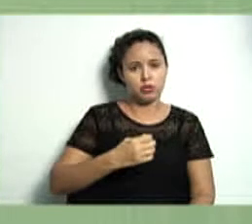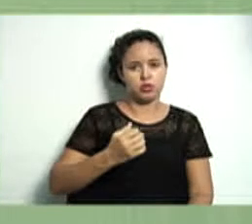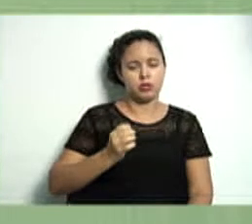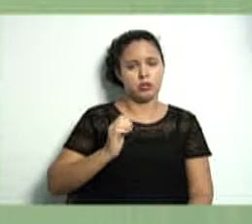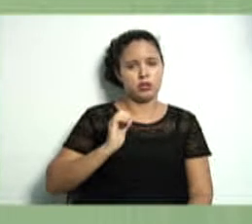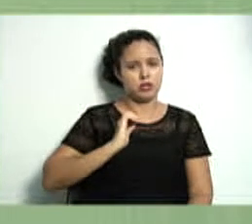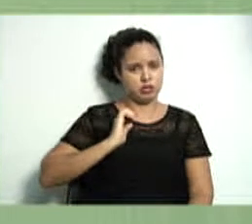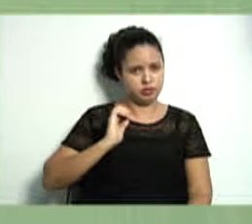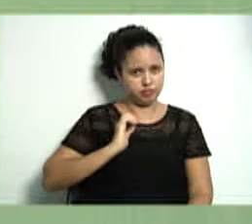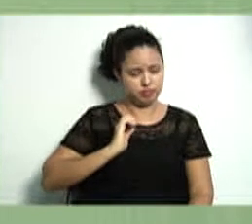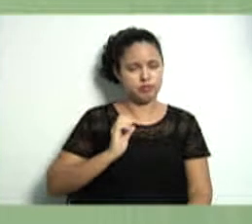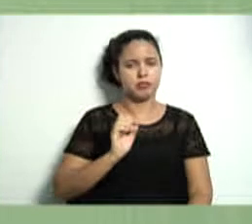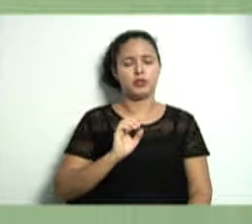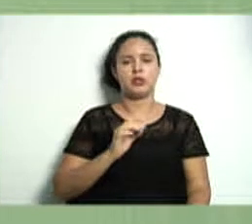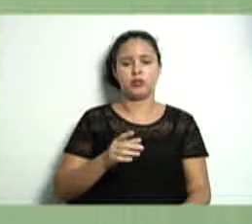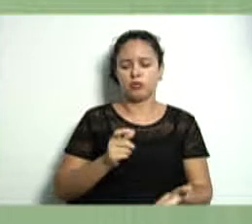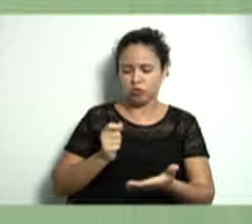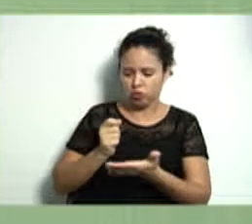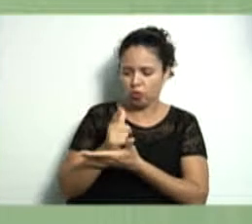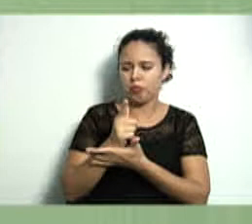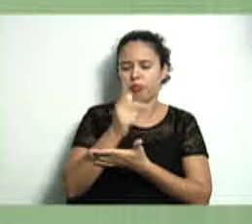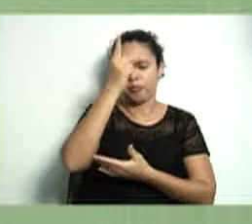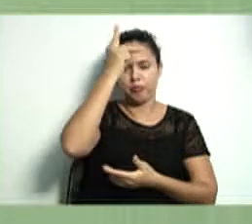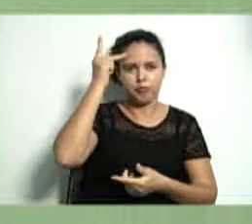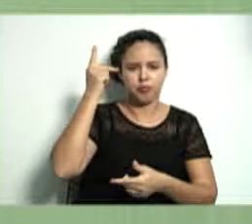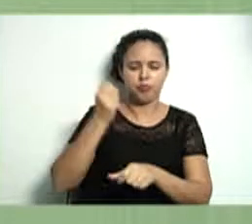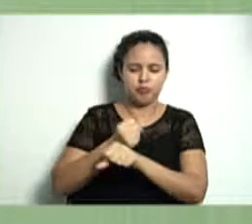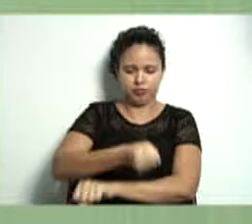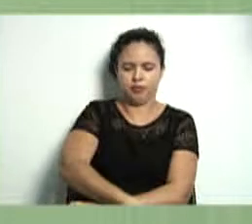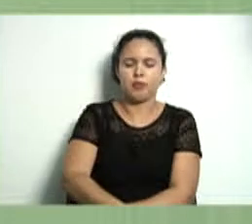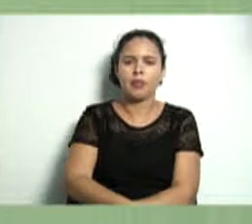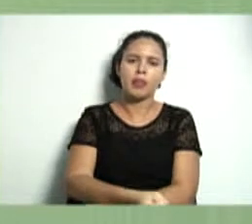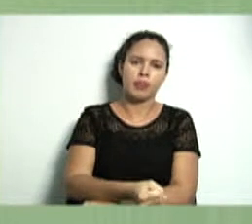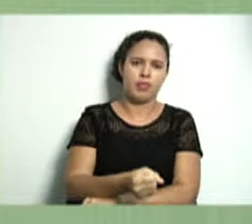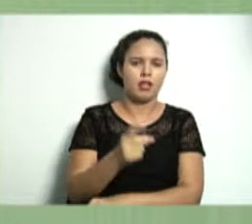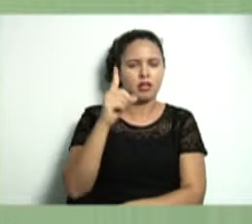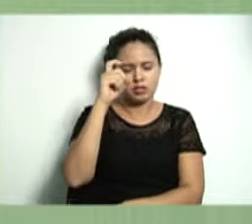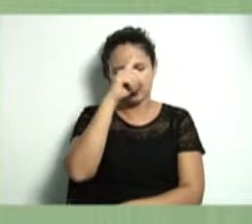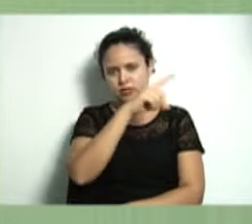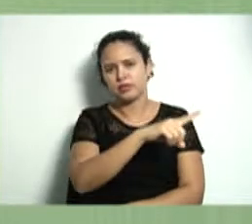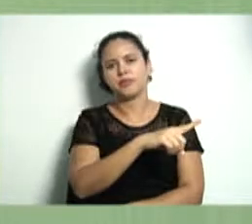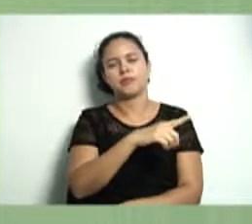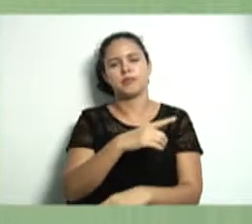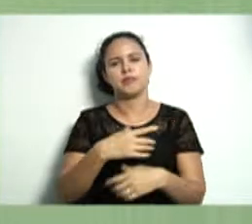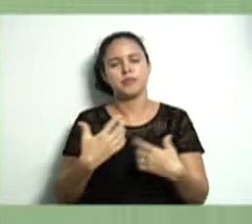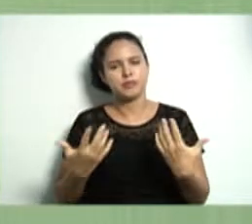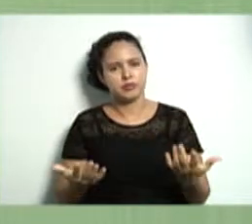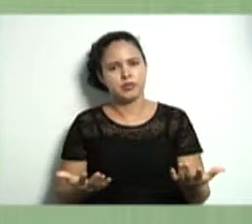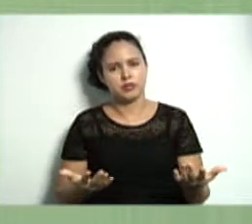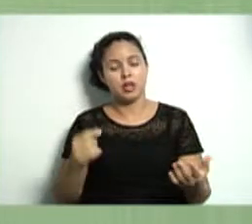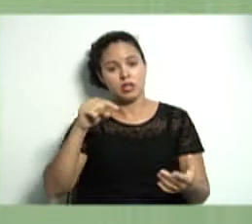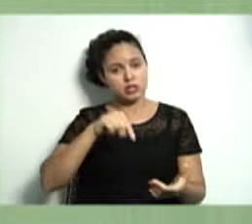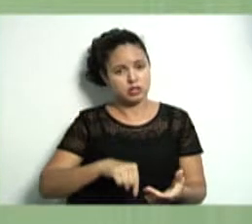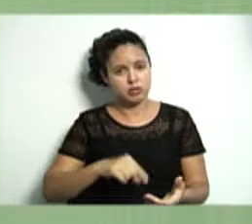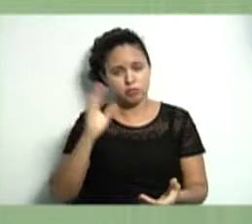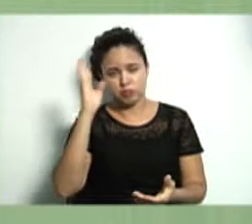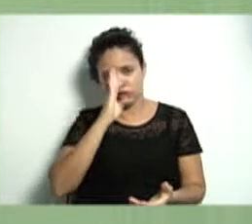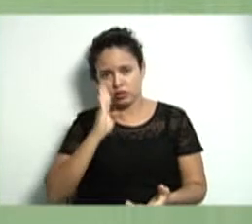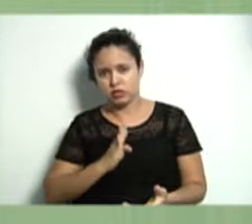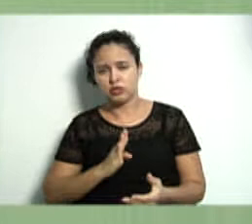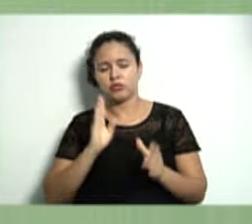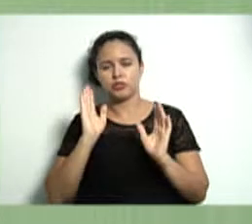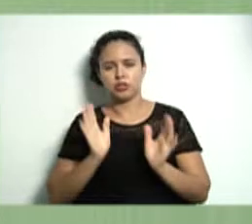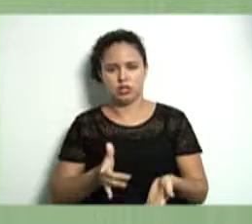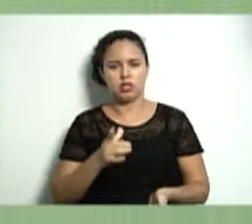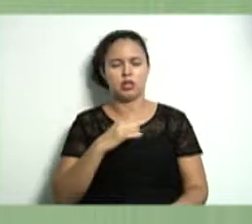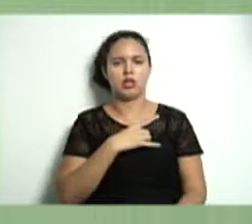nos organizamos e já produzimos a nossa riqueza dessa forma, né? O modo de produção